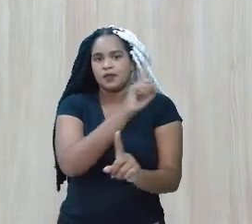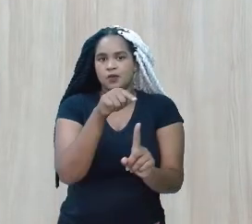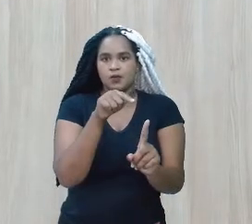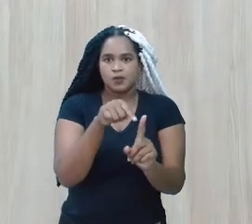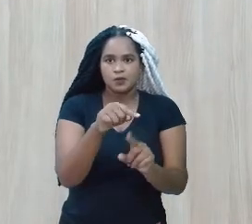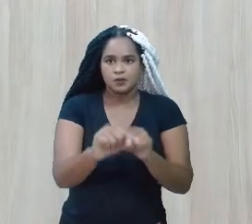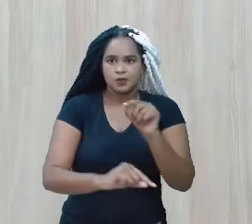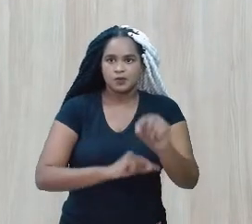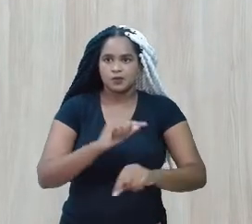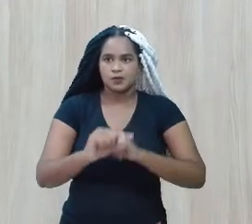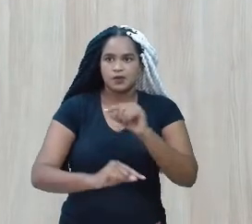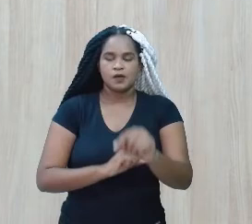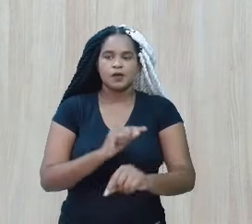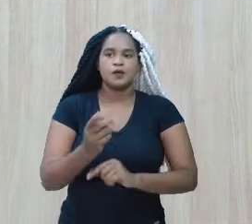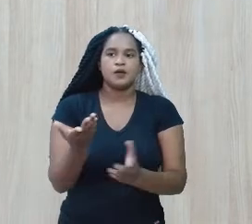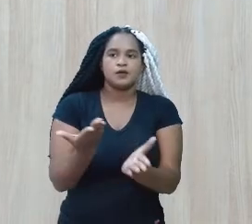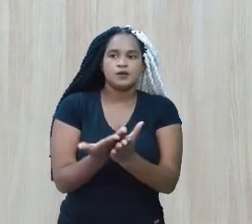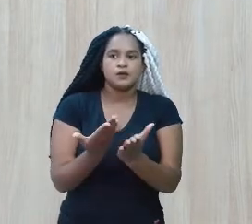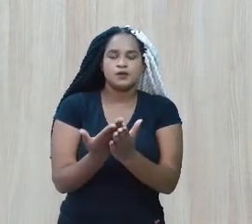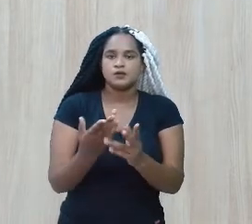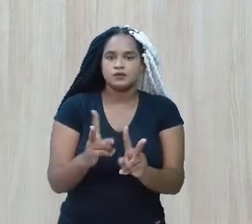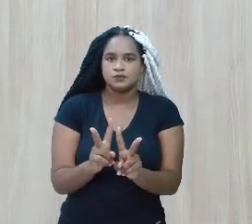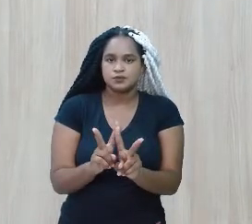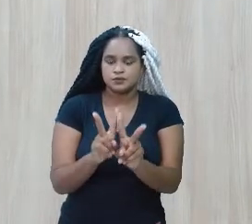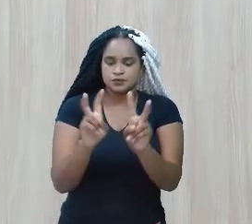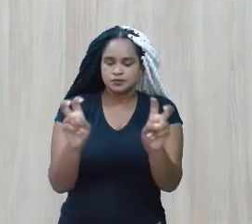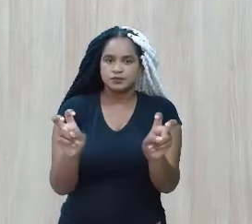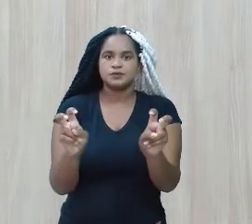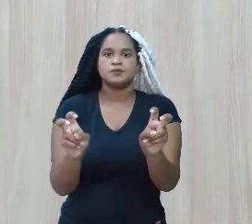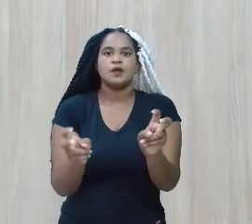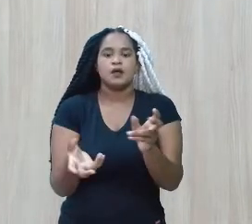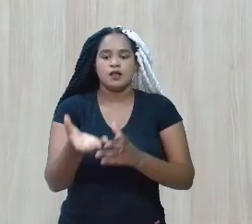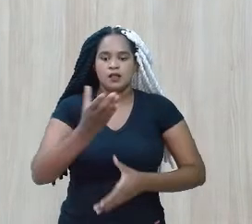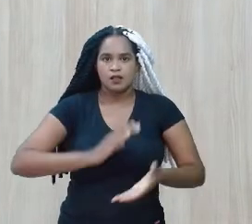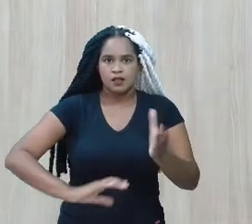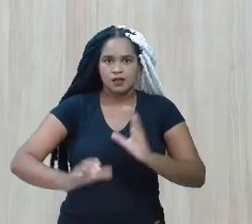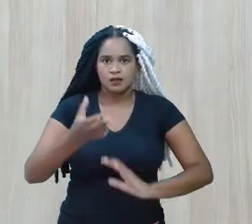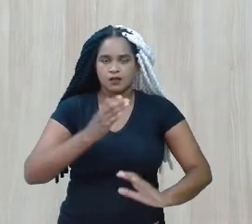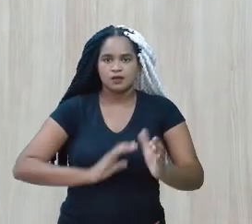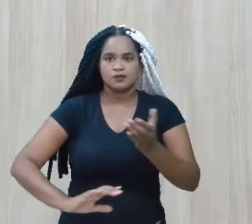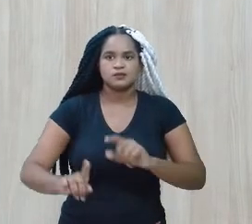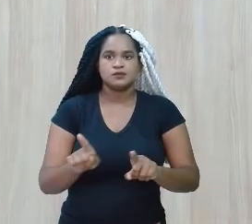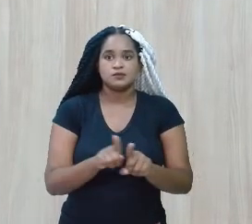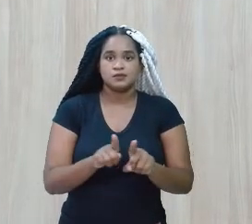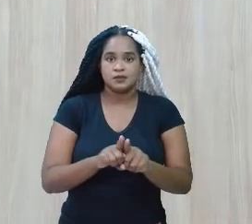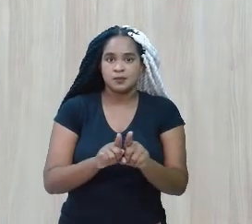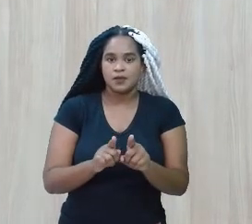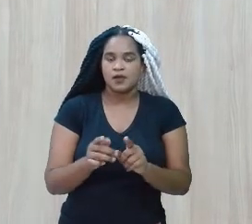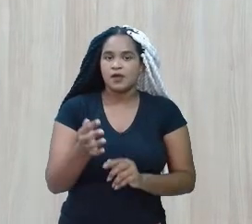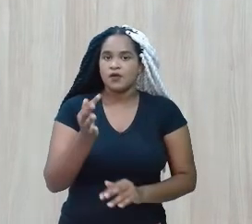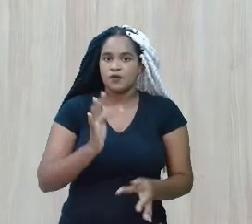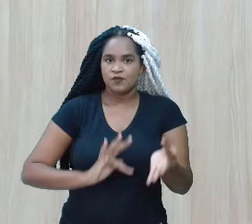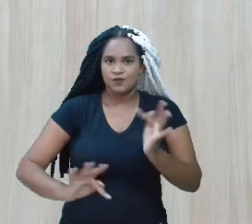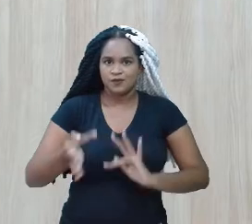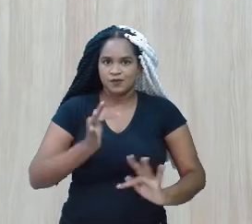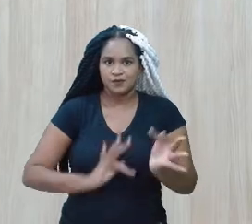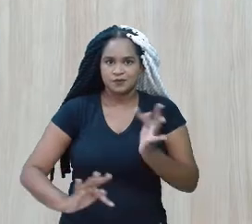vendo a aula sobre lendas urbanas e lendas folclóricas.